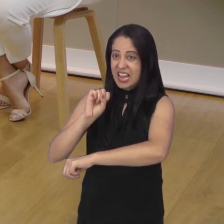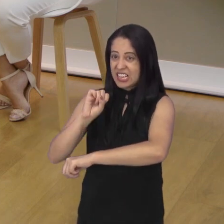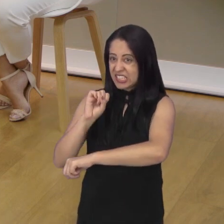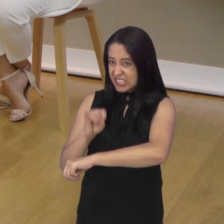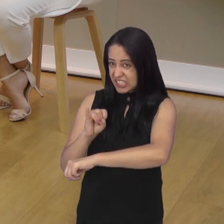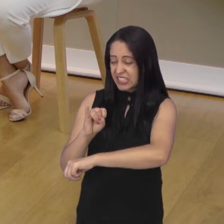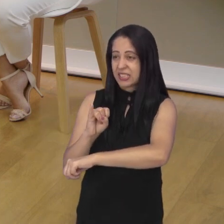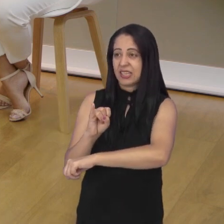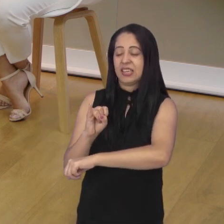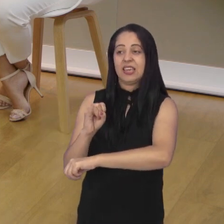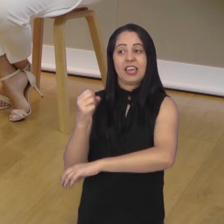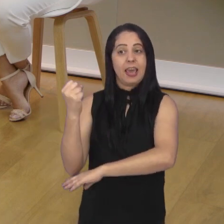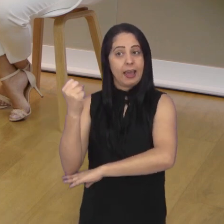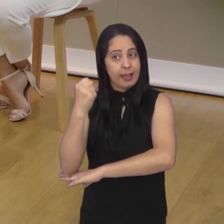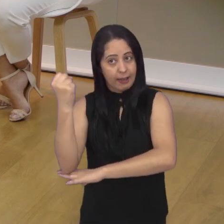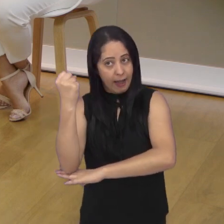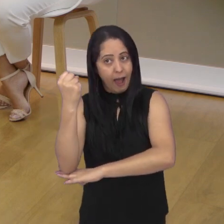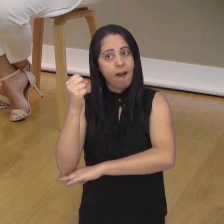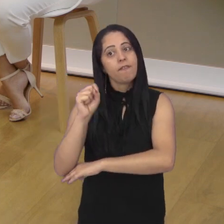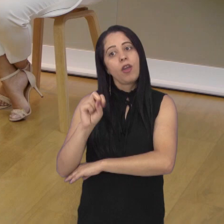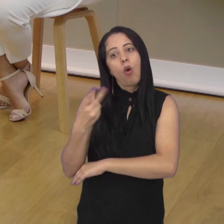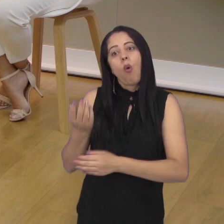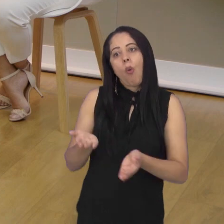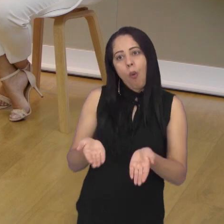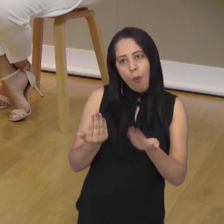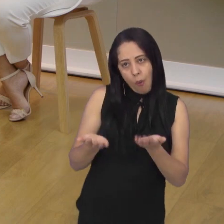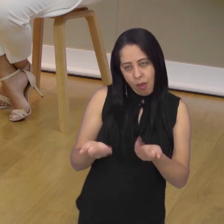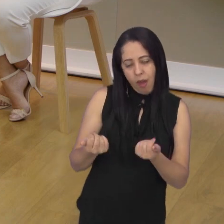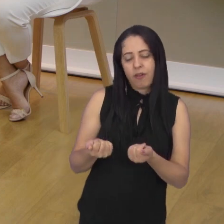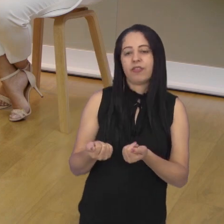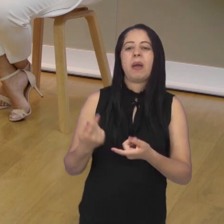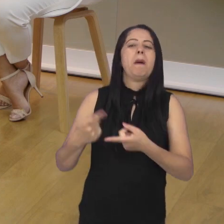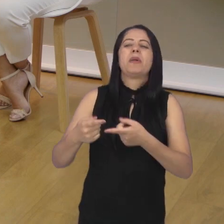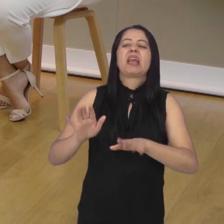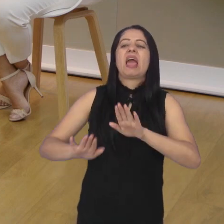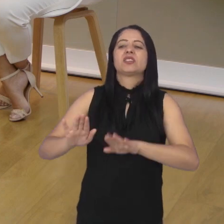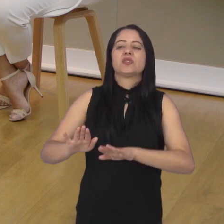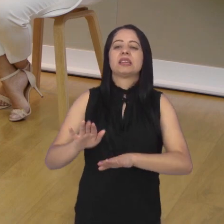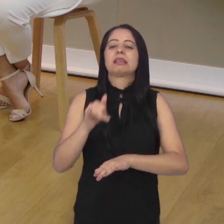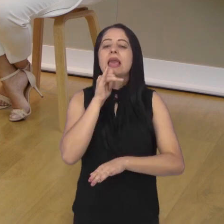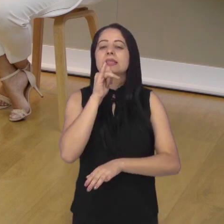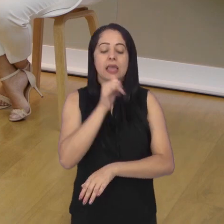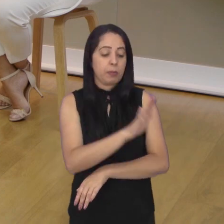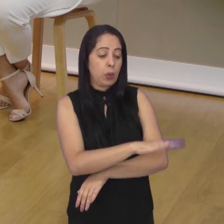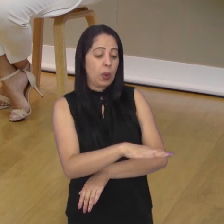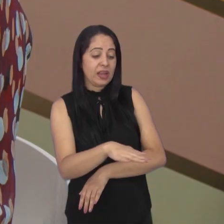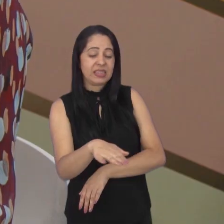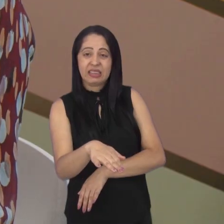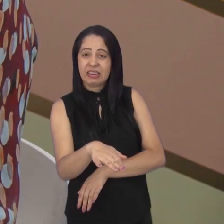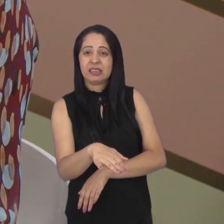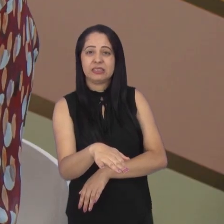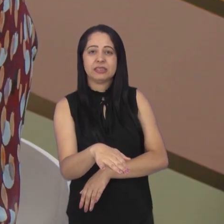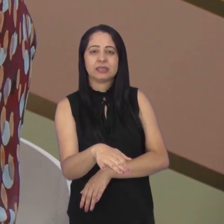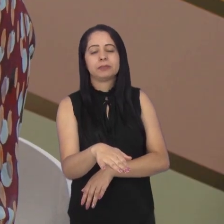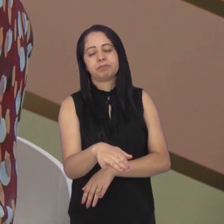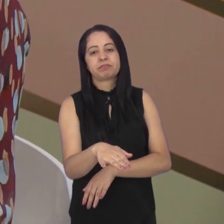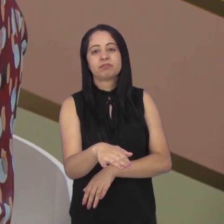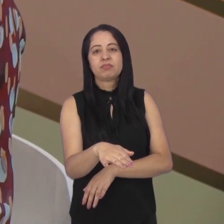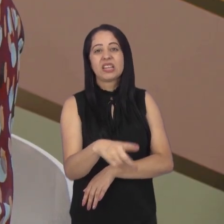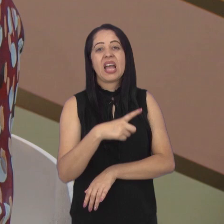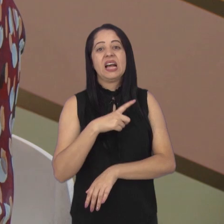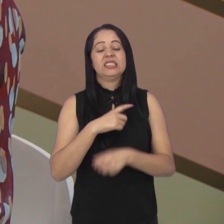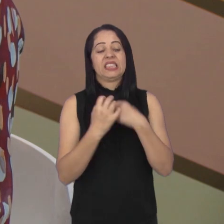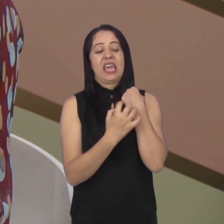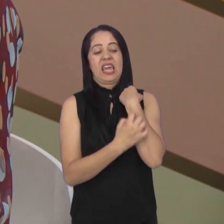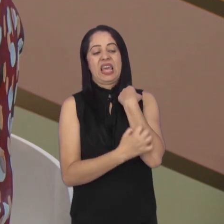que ela apareceu, né? Muitas somem com o crescimento, às vezes tem algumas alergias assim, alimentares que vão